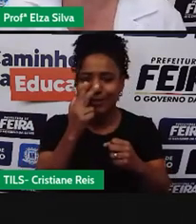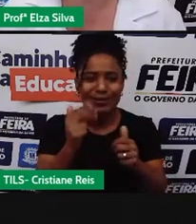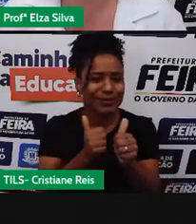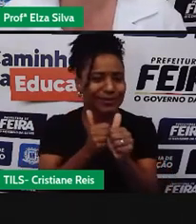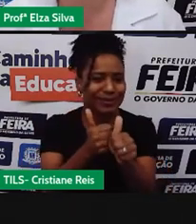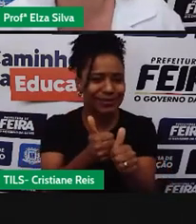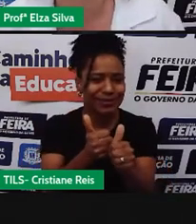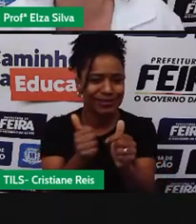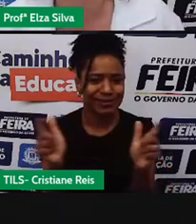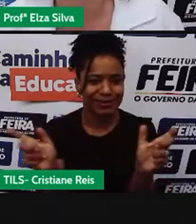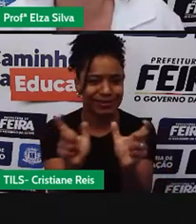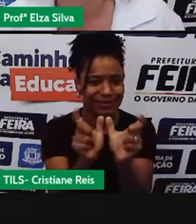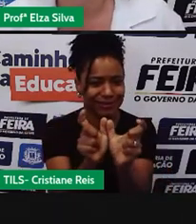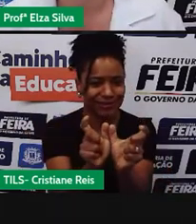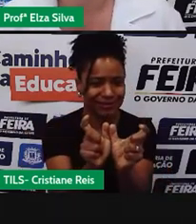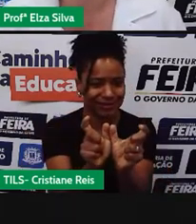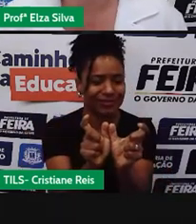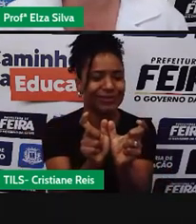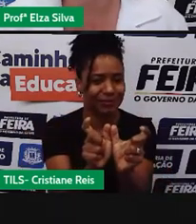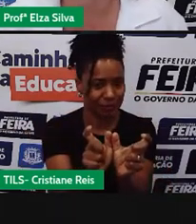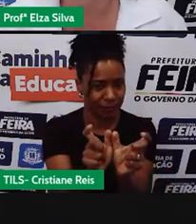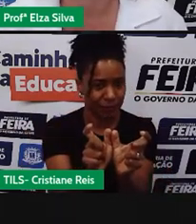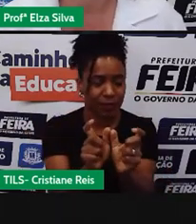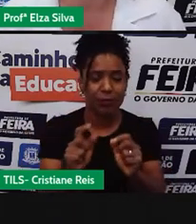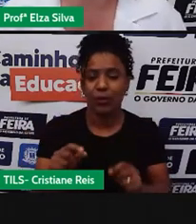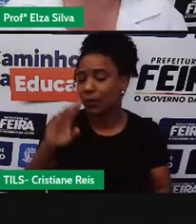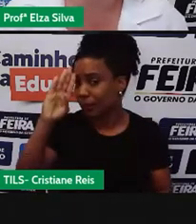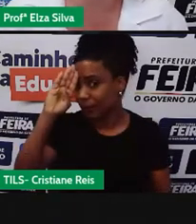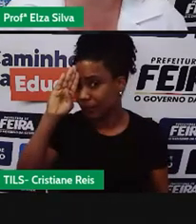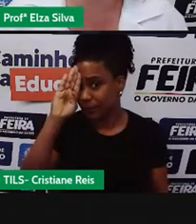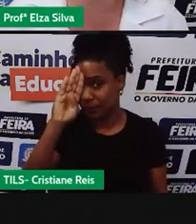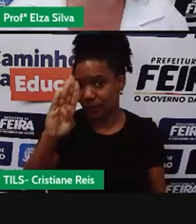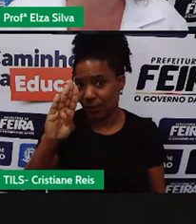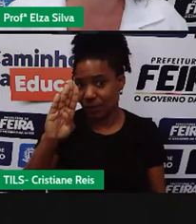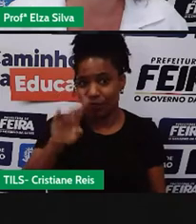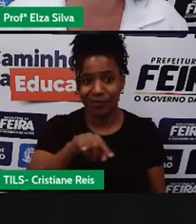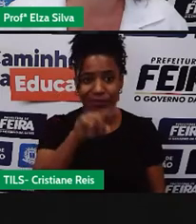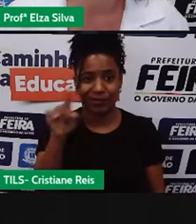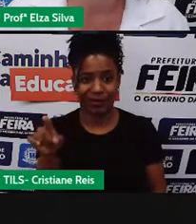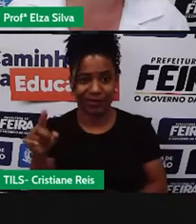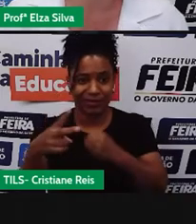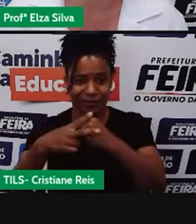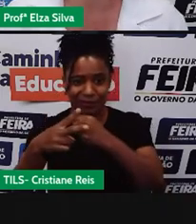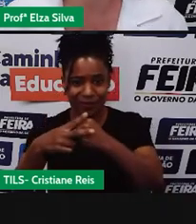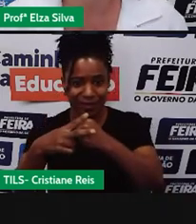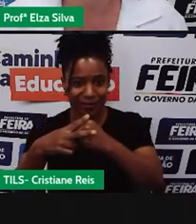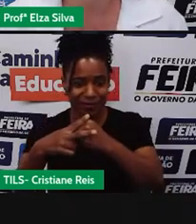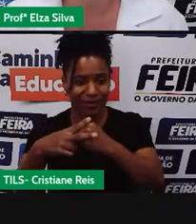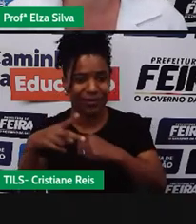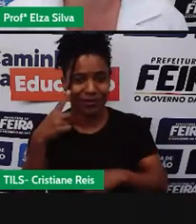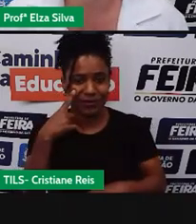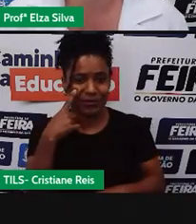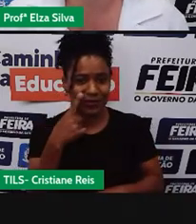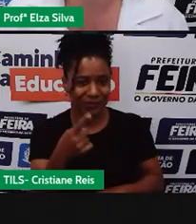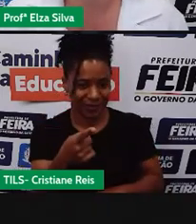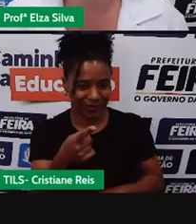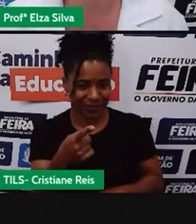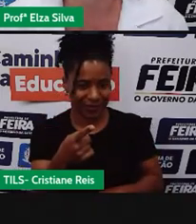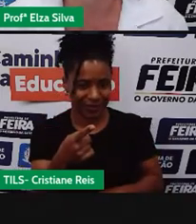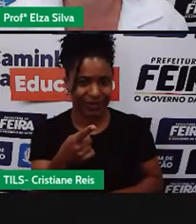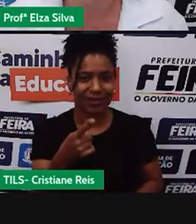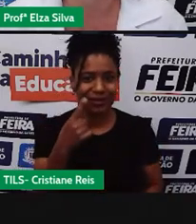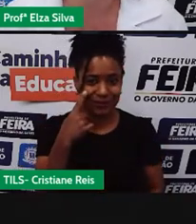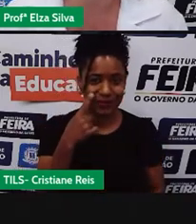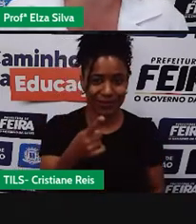verbo principal da oração vem logo em seguida. Neste exemplo, nós temos o verbo